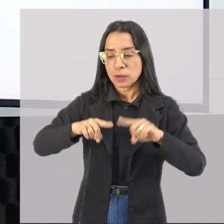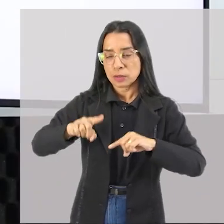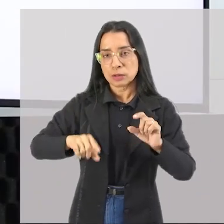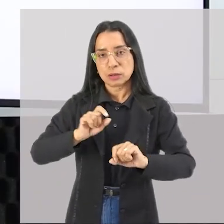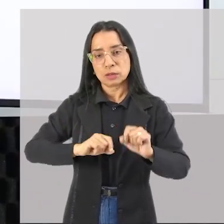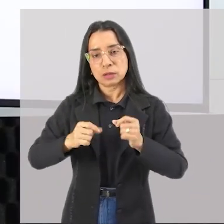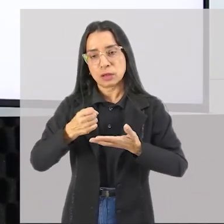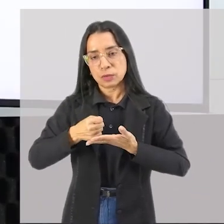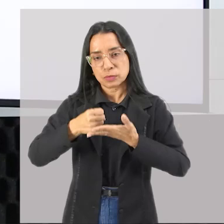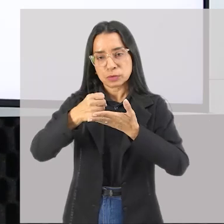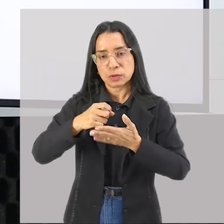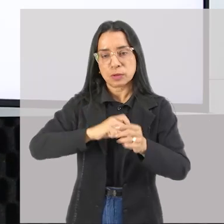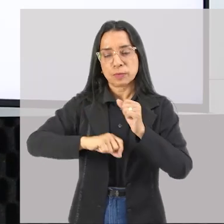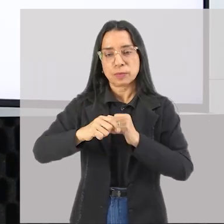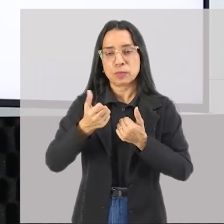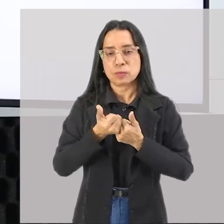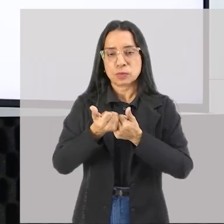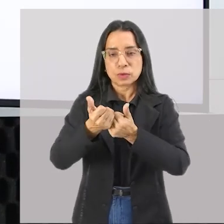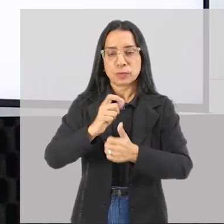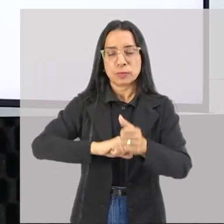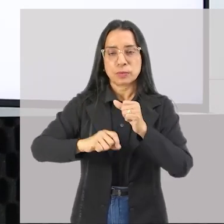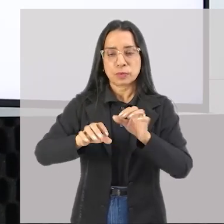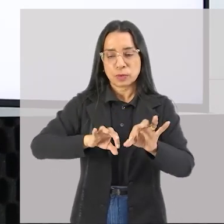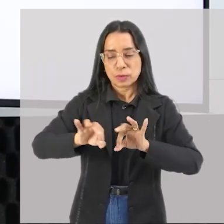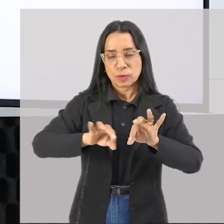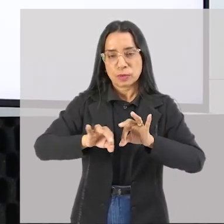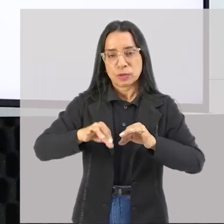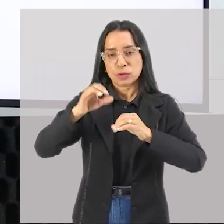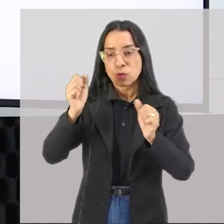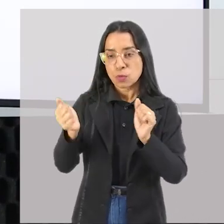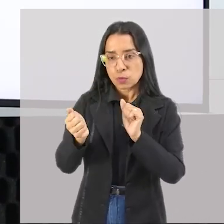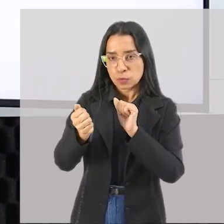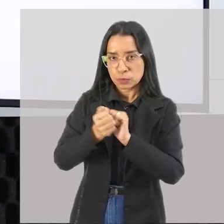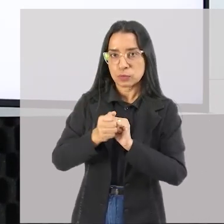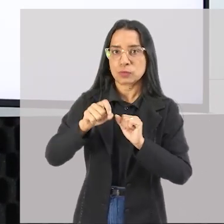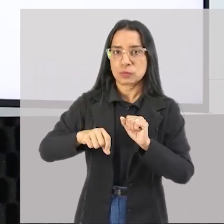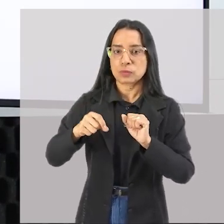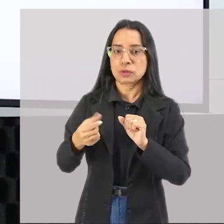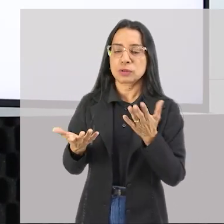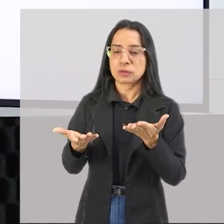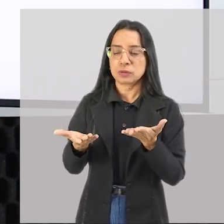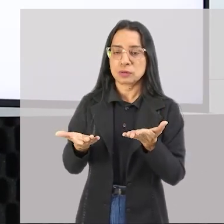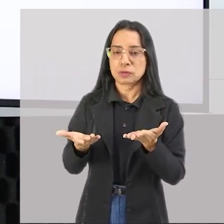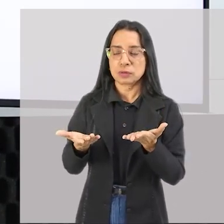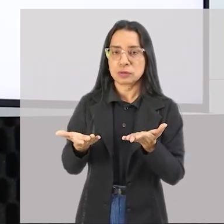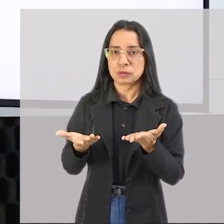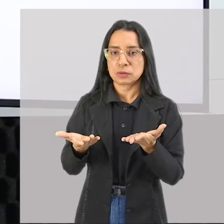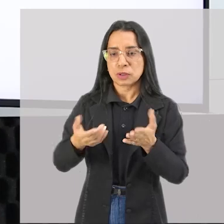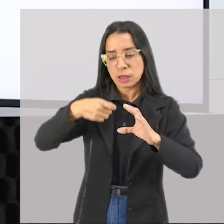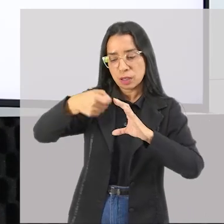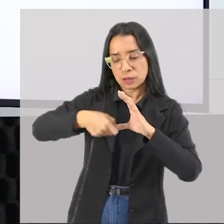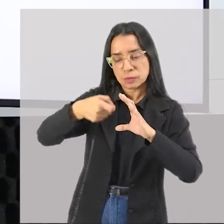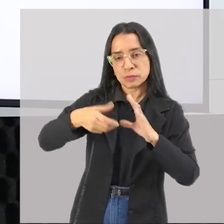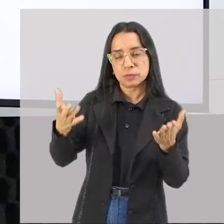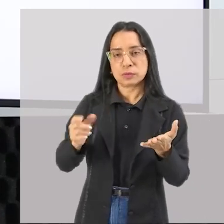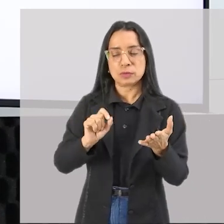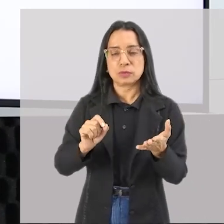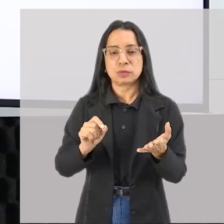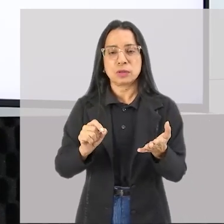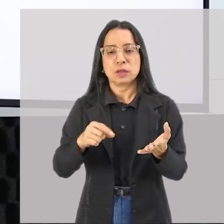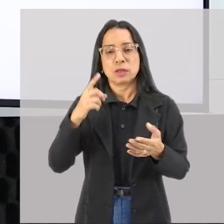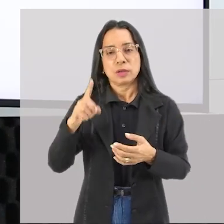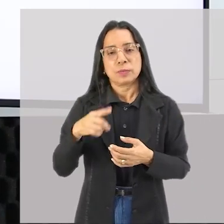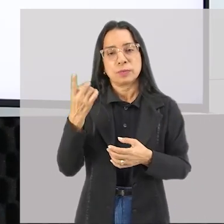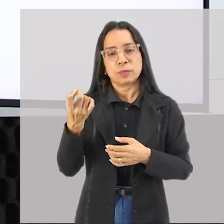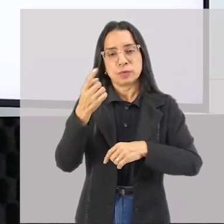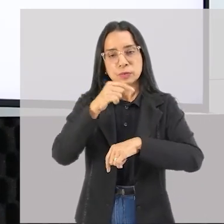gente prepara em consonância a esses materiais que nós produzimos aqui com vocês nas gravações de vídeo. Então, depois,